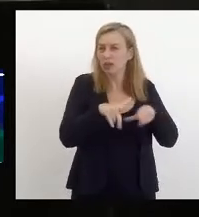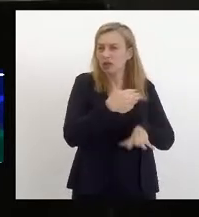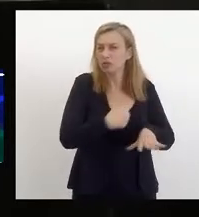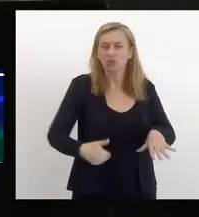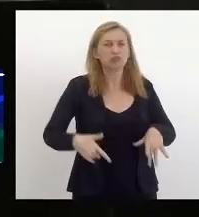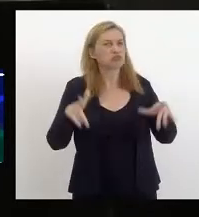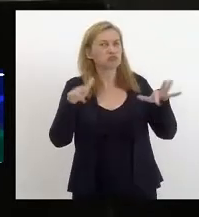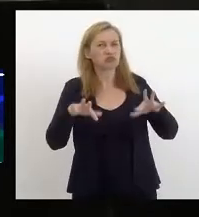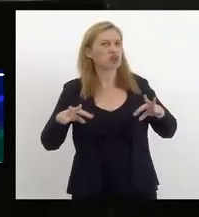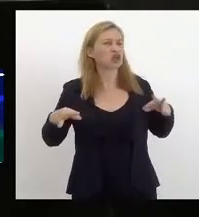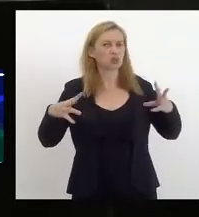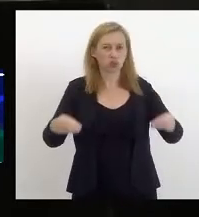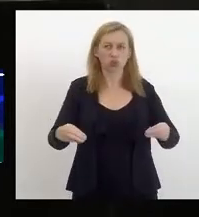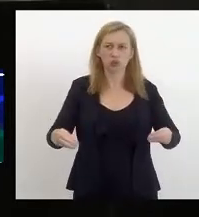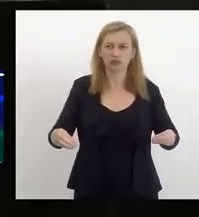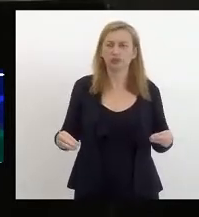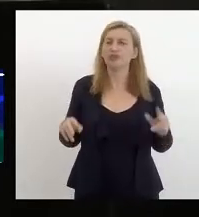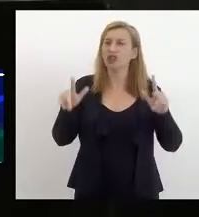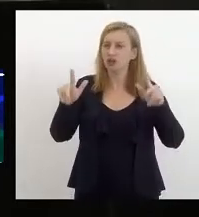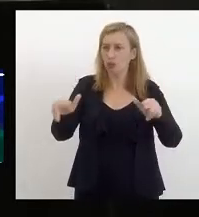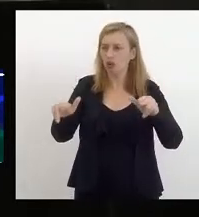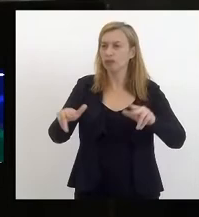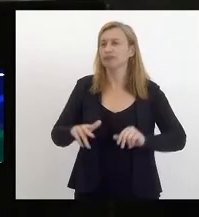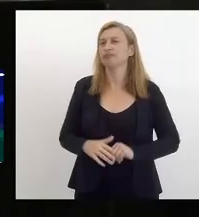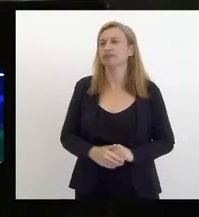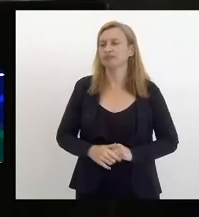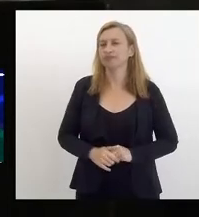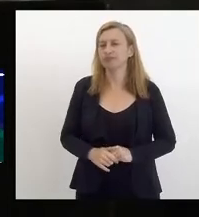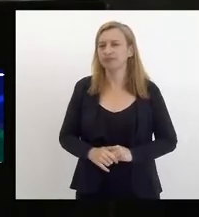diferente da mesma maneira